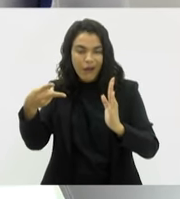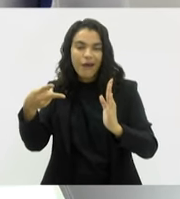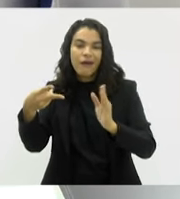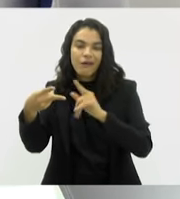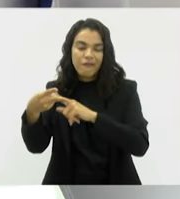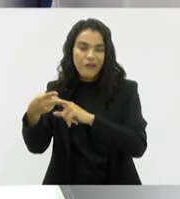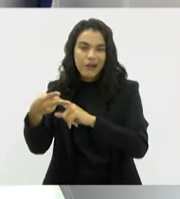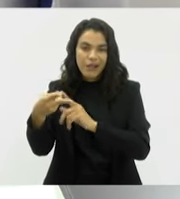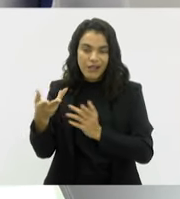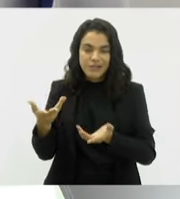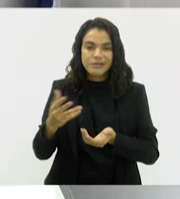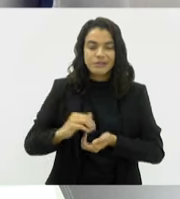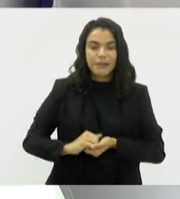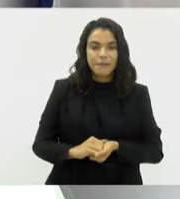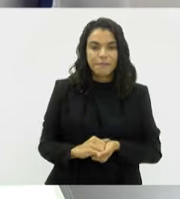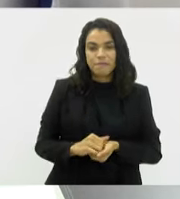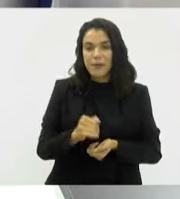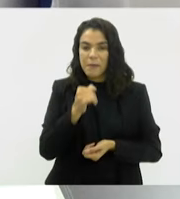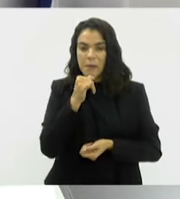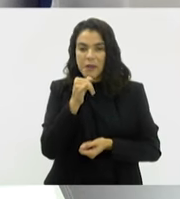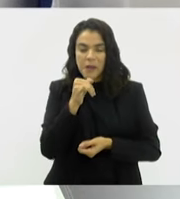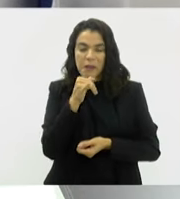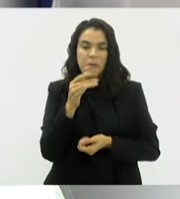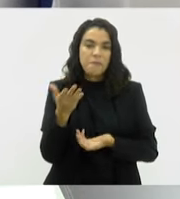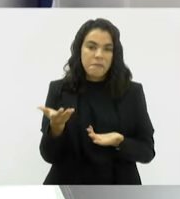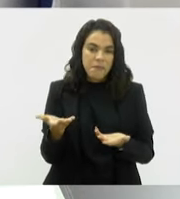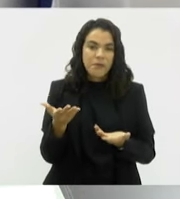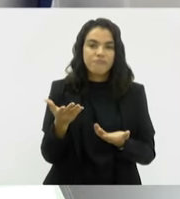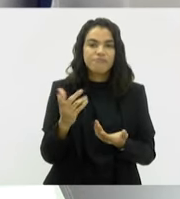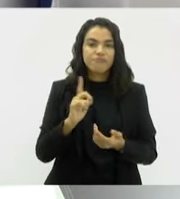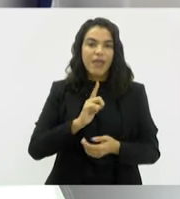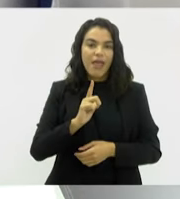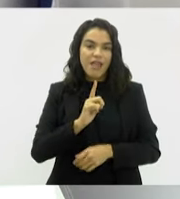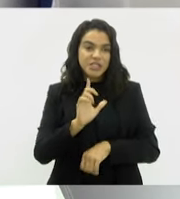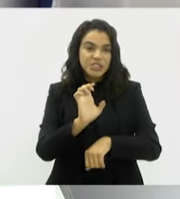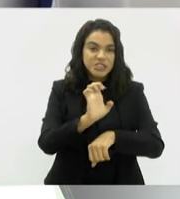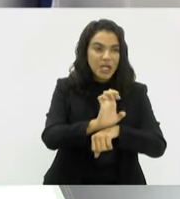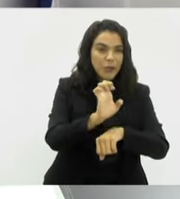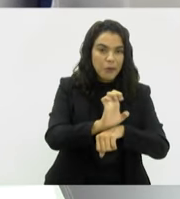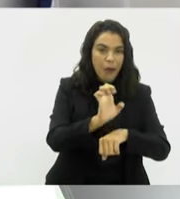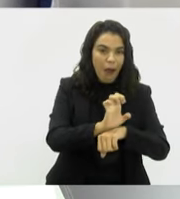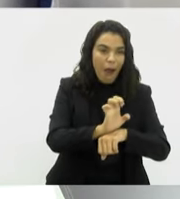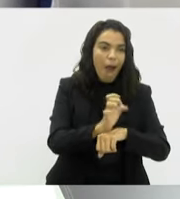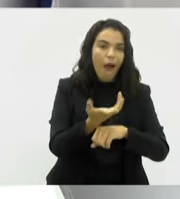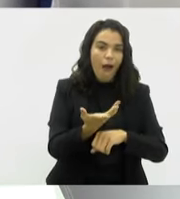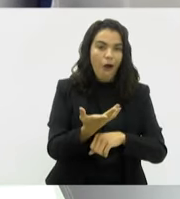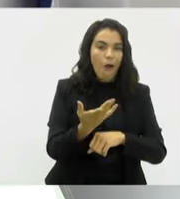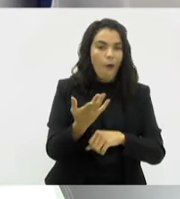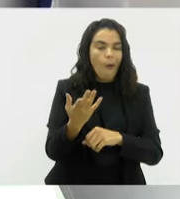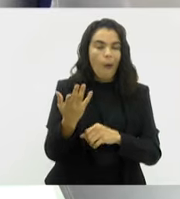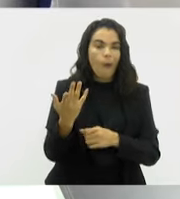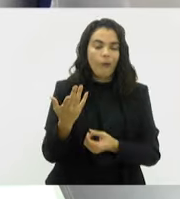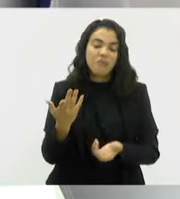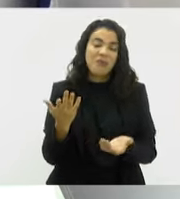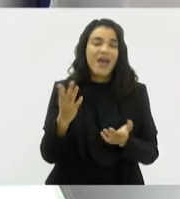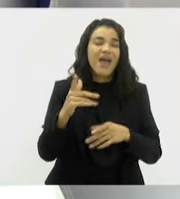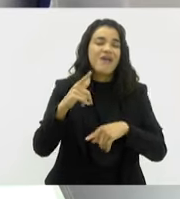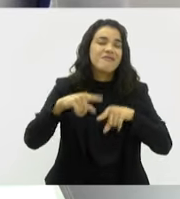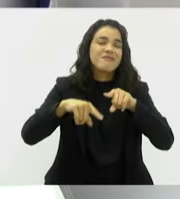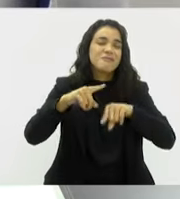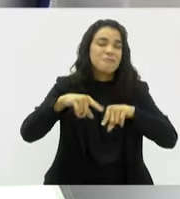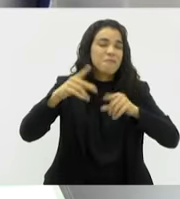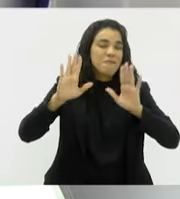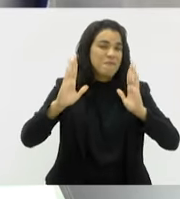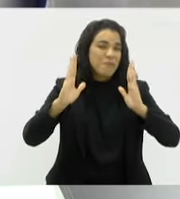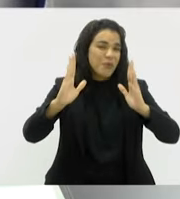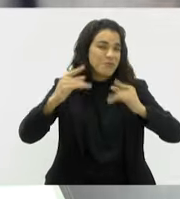transferência de vigência, vai passar a valer a estadual e não cair em desuso a federal. Mas isso é uma matéria que vai ser discutida mais